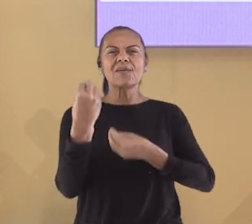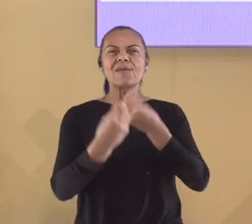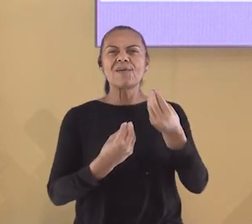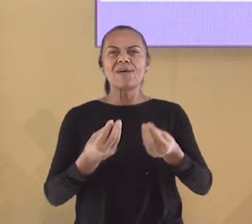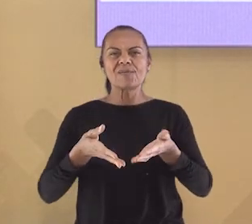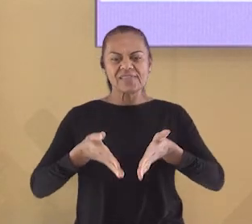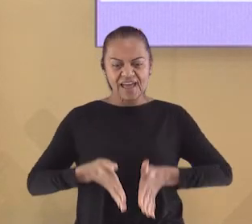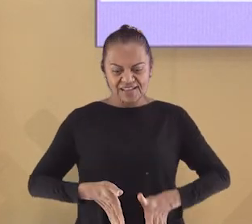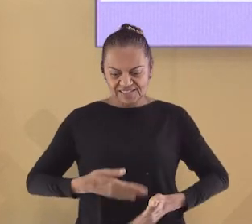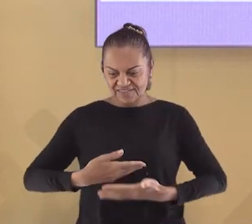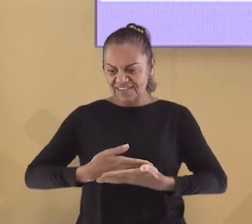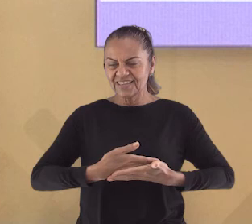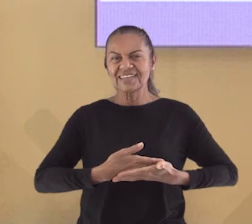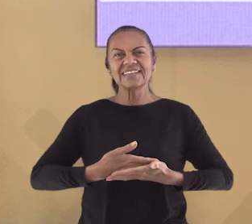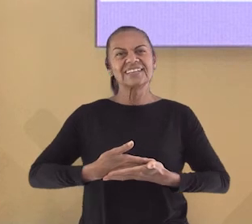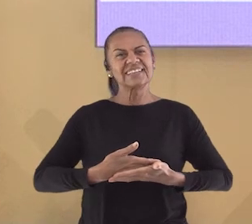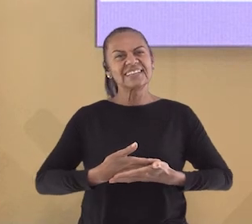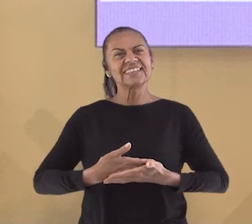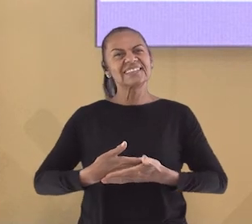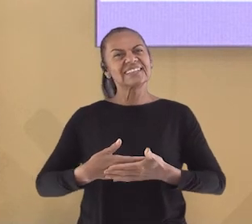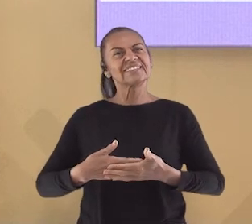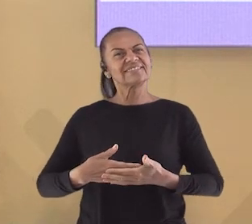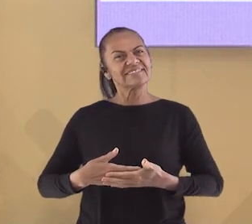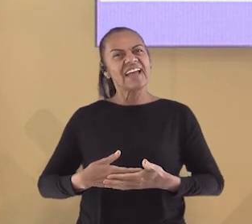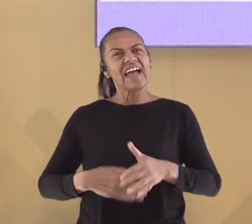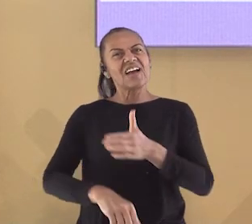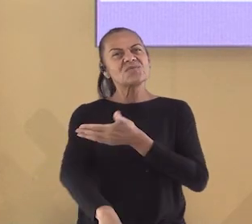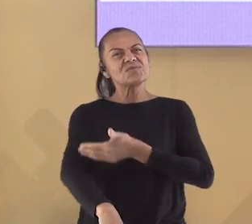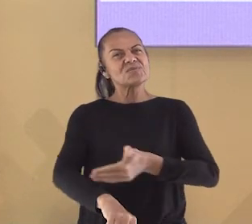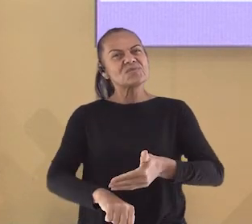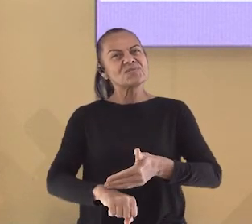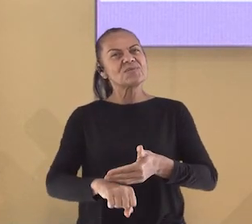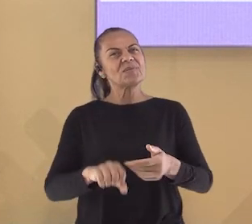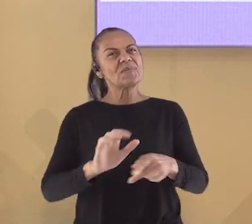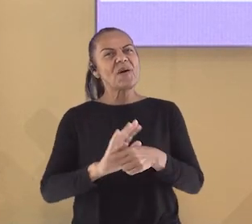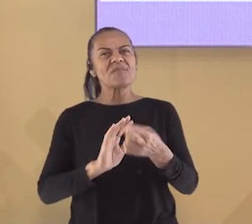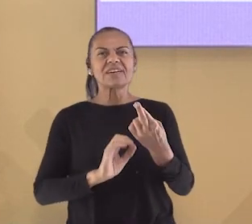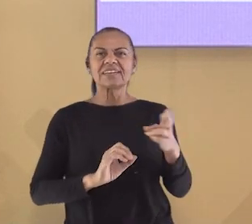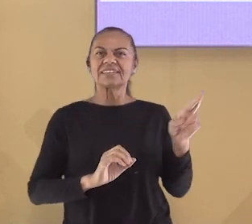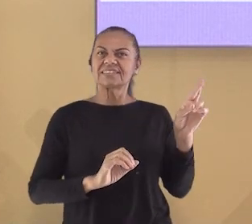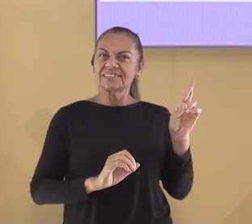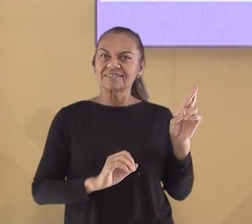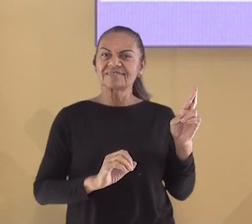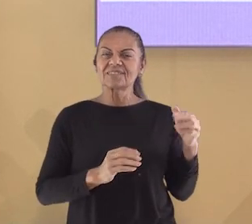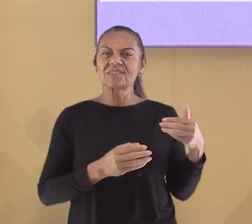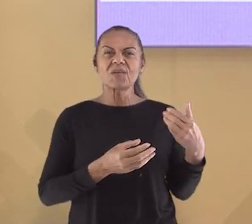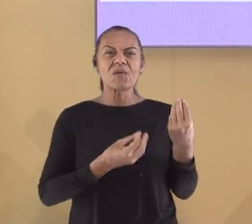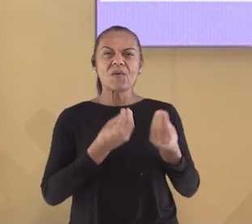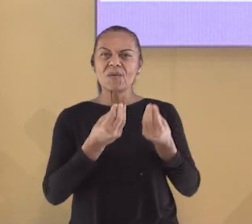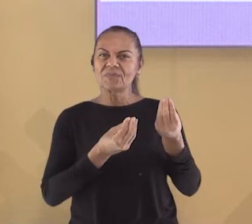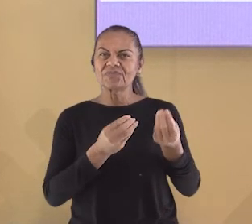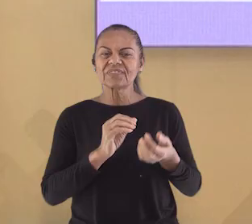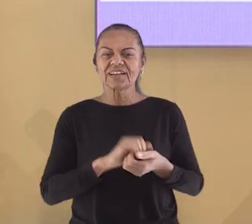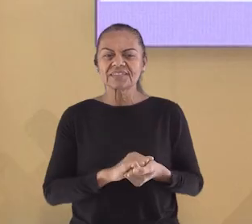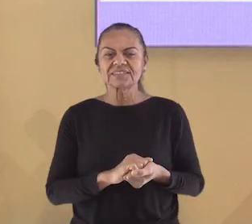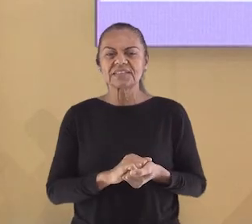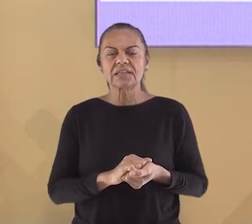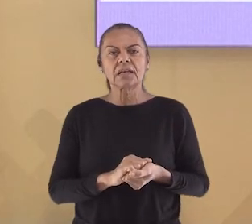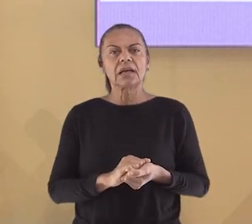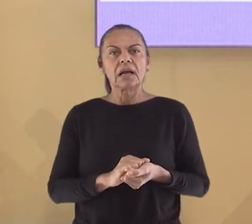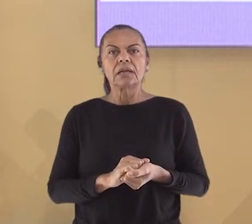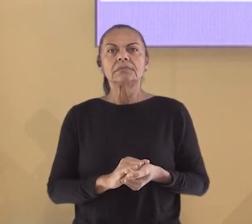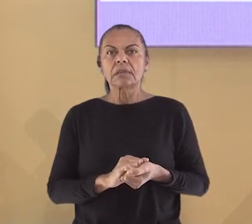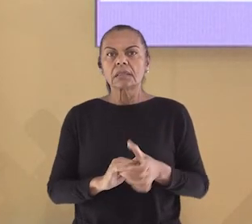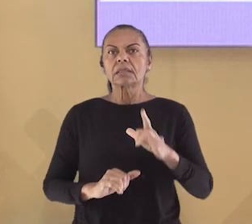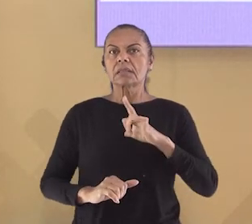criança. Afinal de contas, é a continuidade daquele determinado povo. Preciso confessar que existem outros